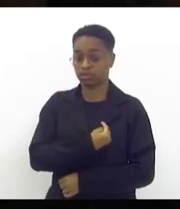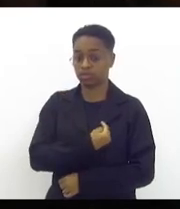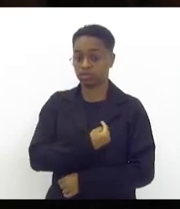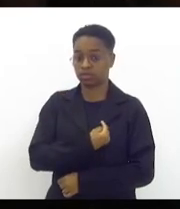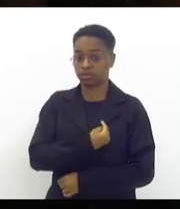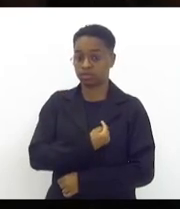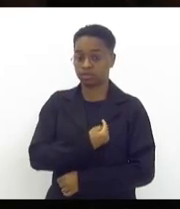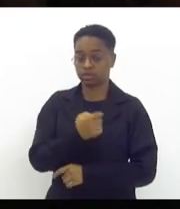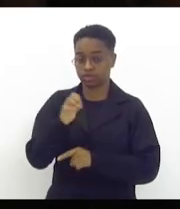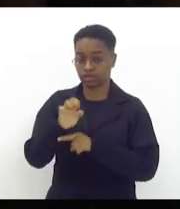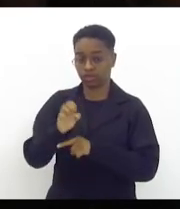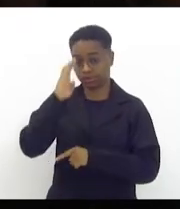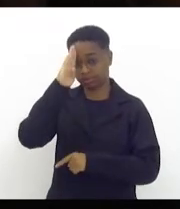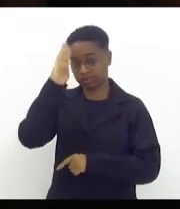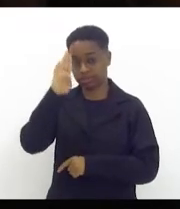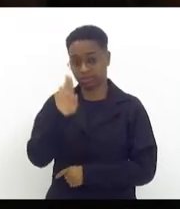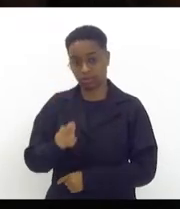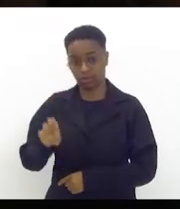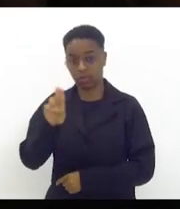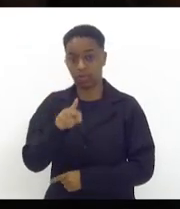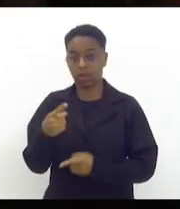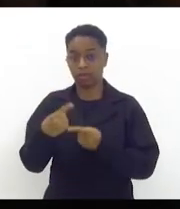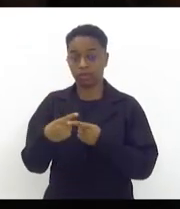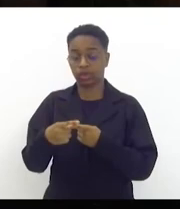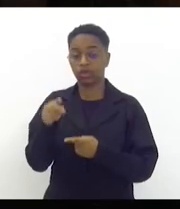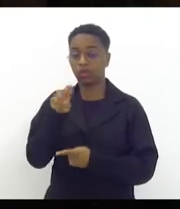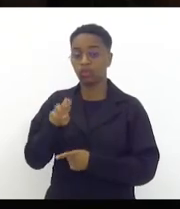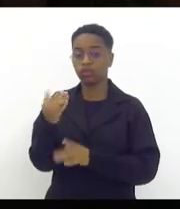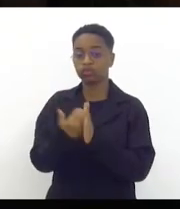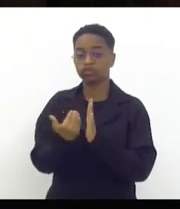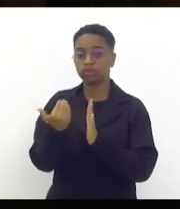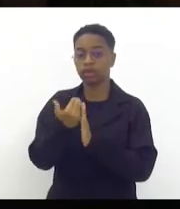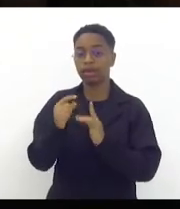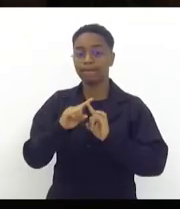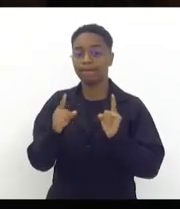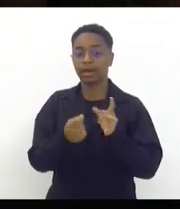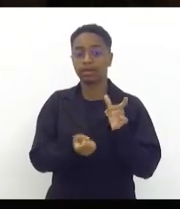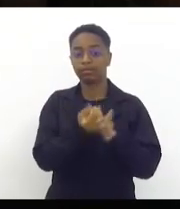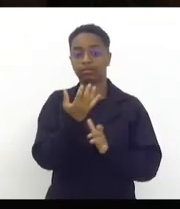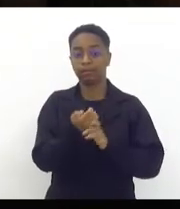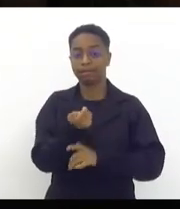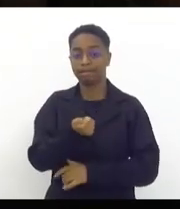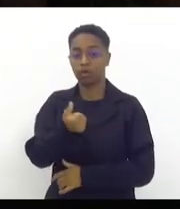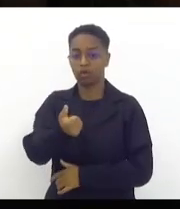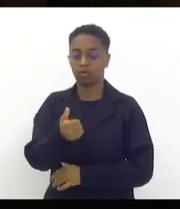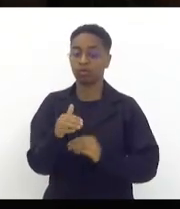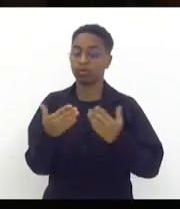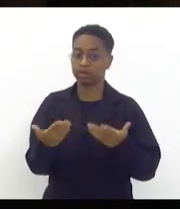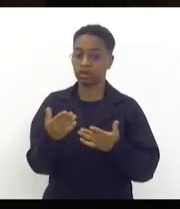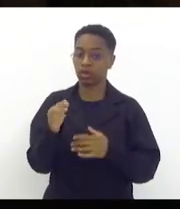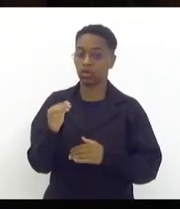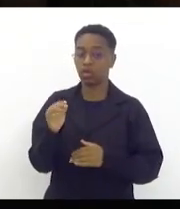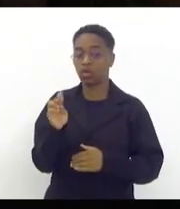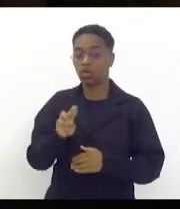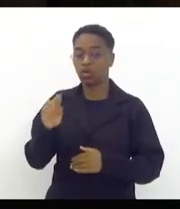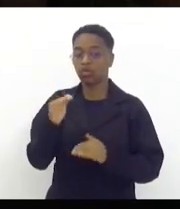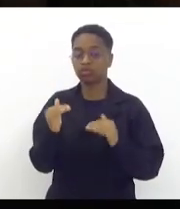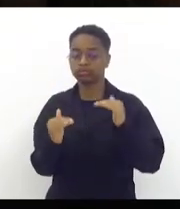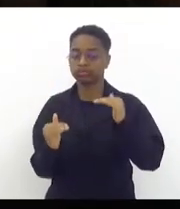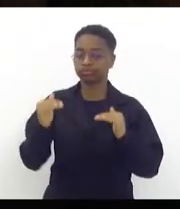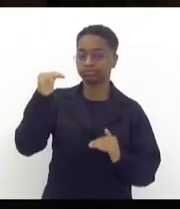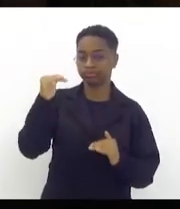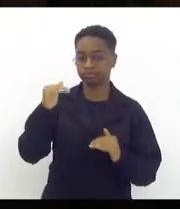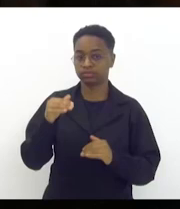de maior consumo, porque consumimos muito e produzimos pouco. Então, o consumo é maior que a produção.